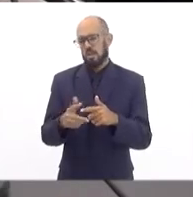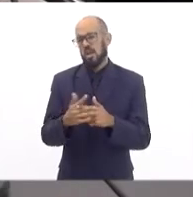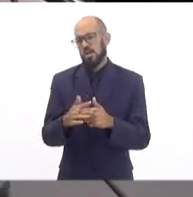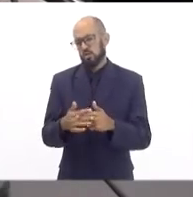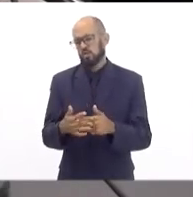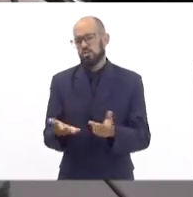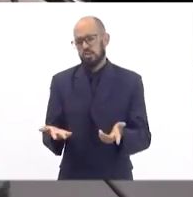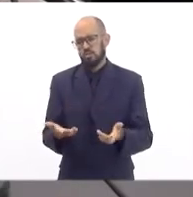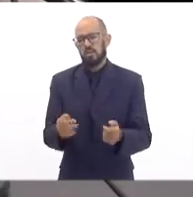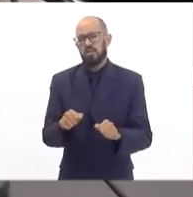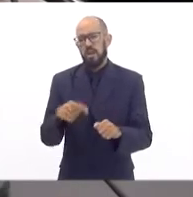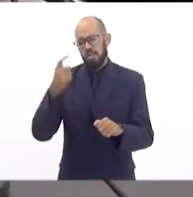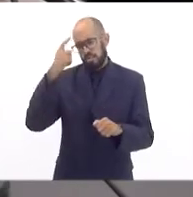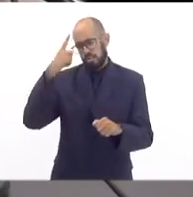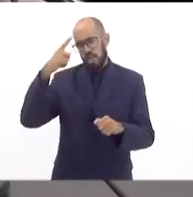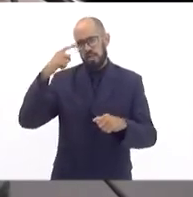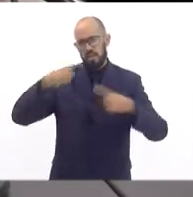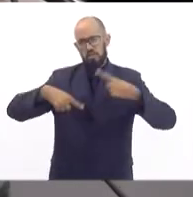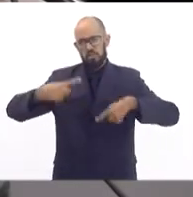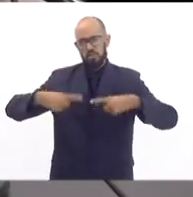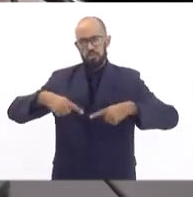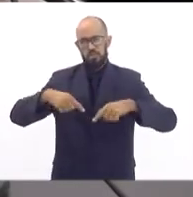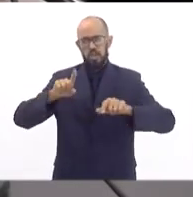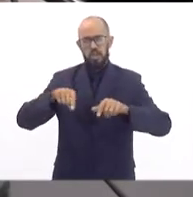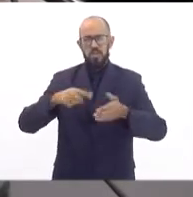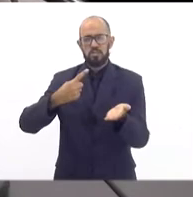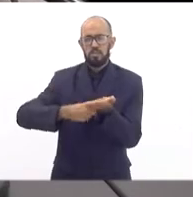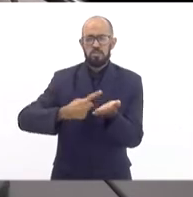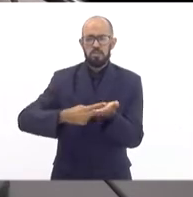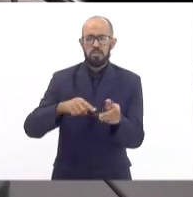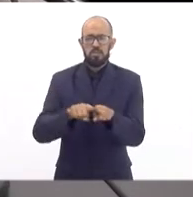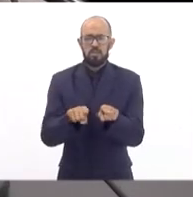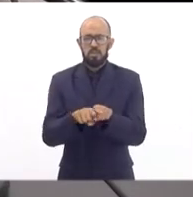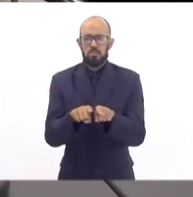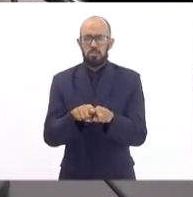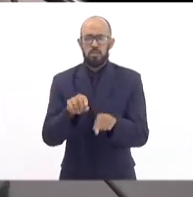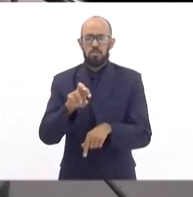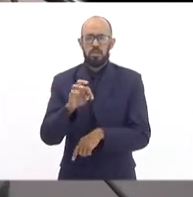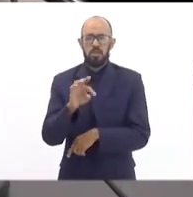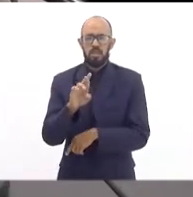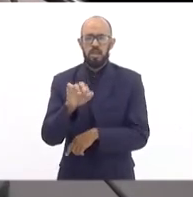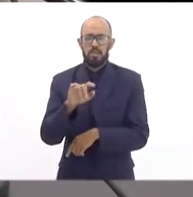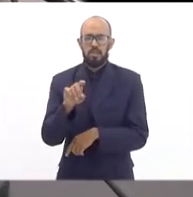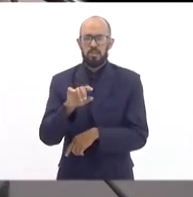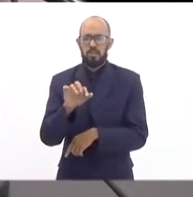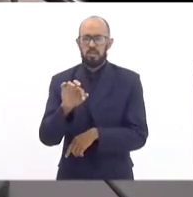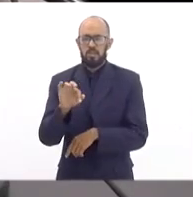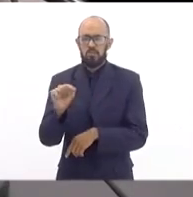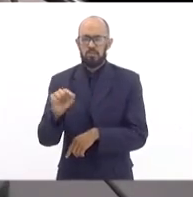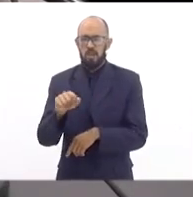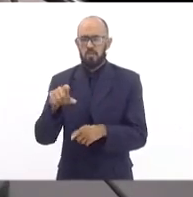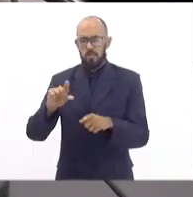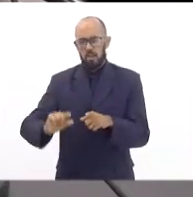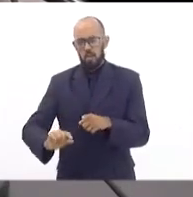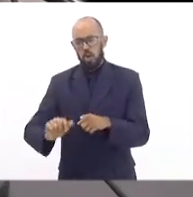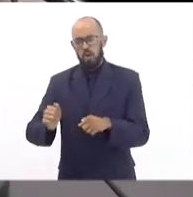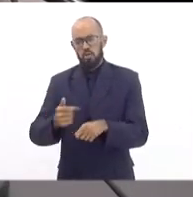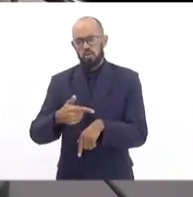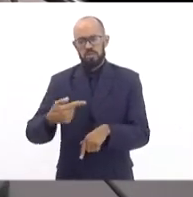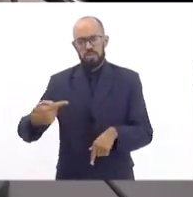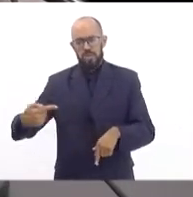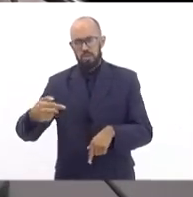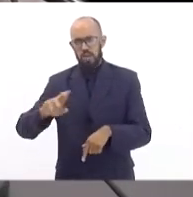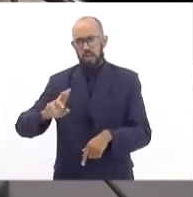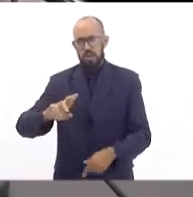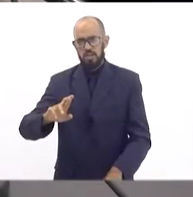ideia é que a política tarifária, além de discutir o índice, estabelecer uma tarifa de referência menor do que R$ 7,00, ela também, a